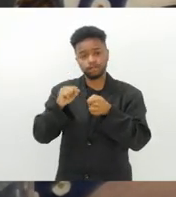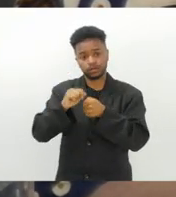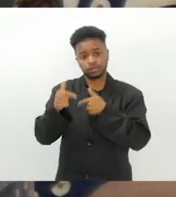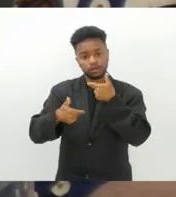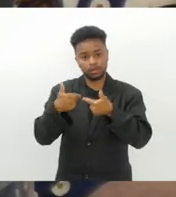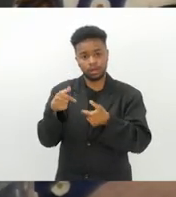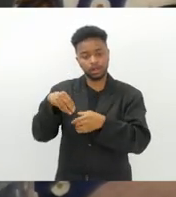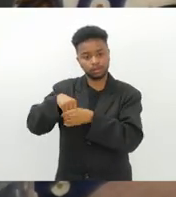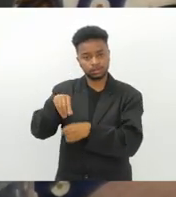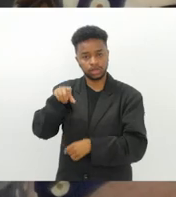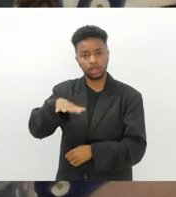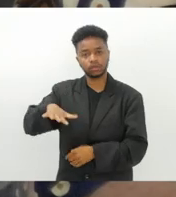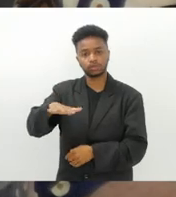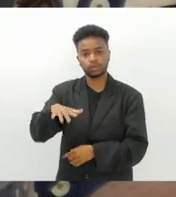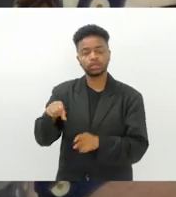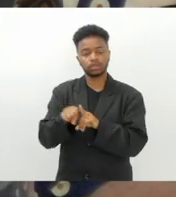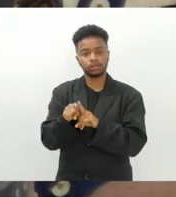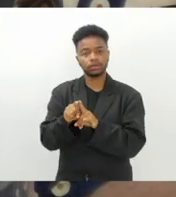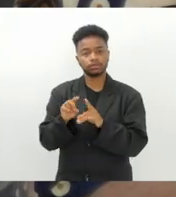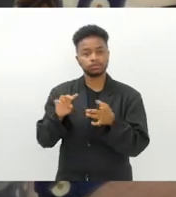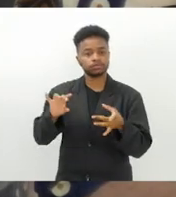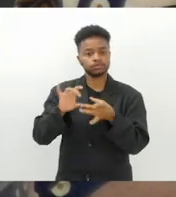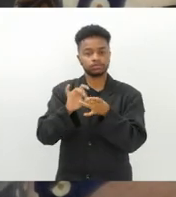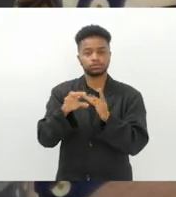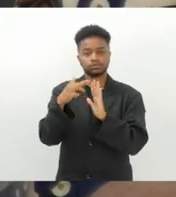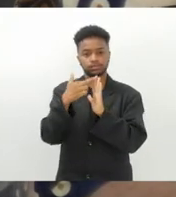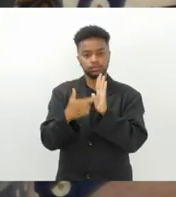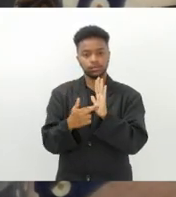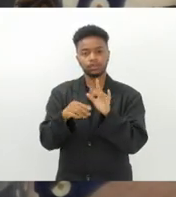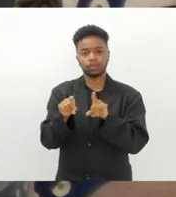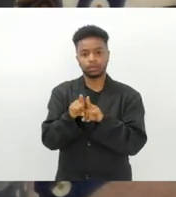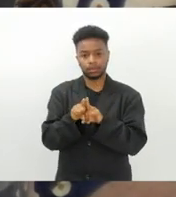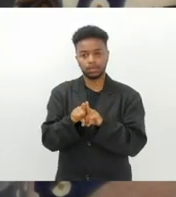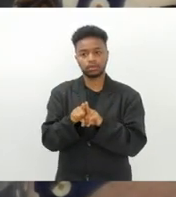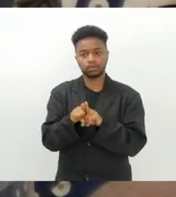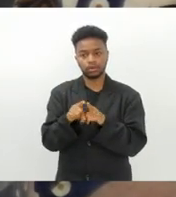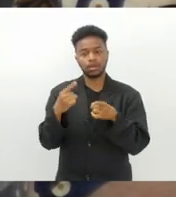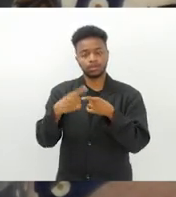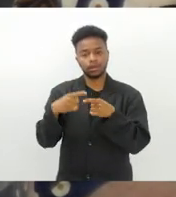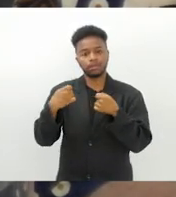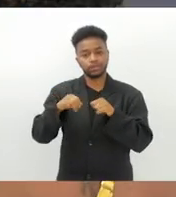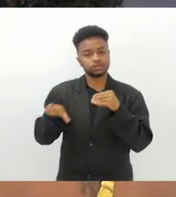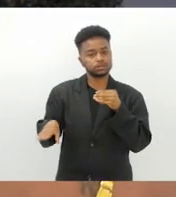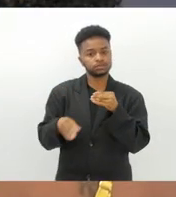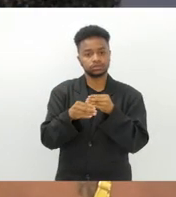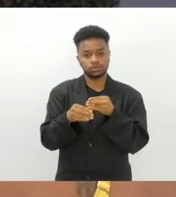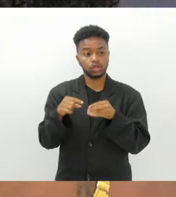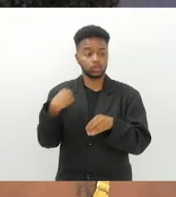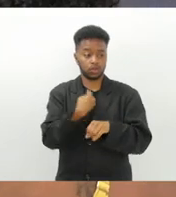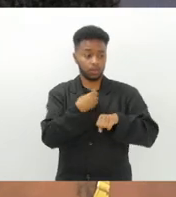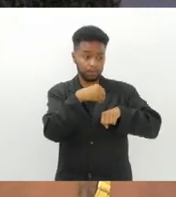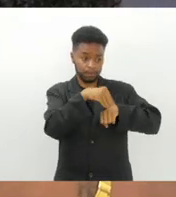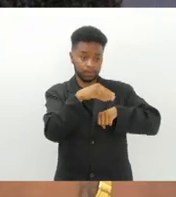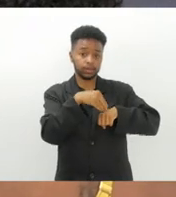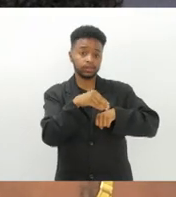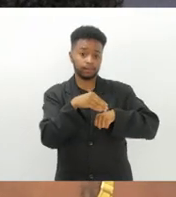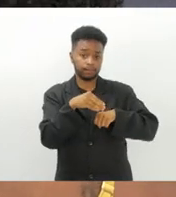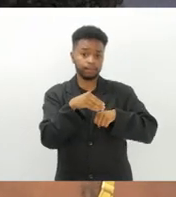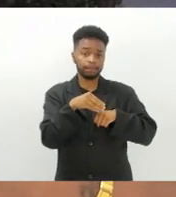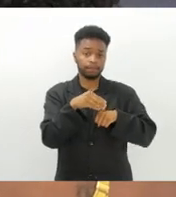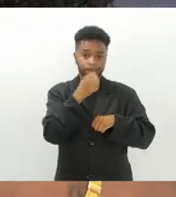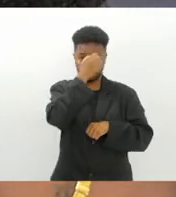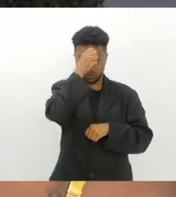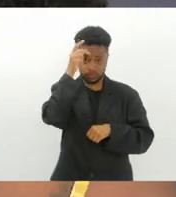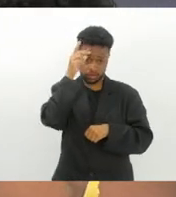trabalhos. Isso tem a ver com o decálogo também, tá, deputado? A gente precisa... Acabamos de mandar essa mensagem para o prefeito Axel, vamos ver depois se ele